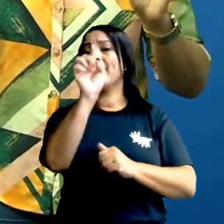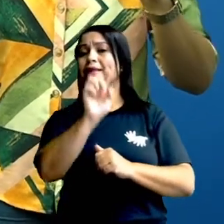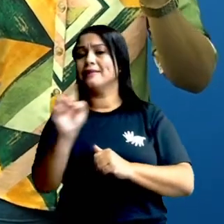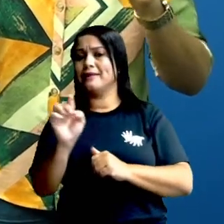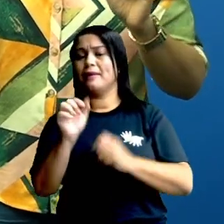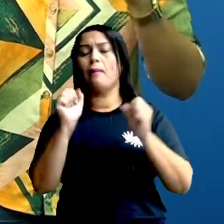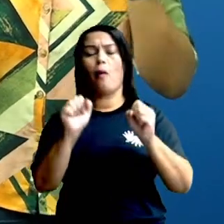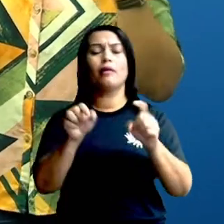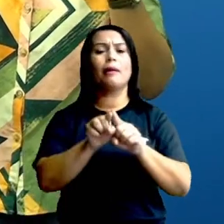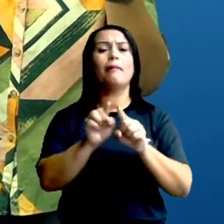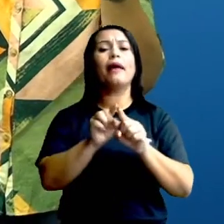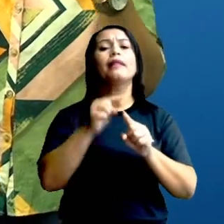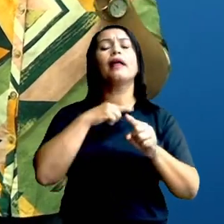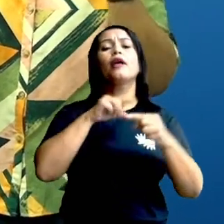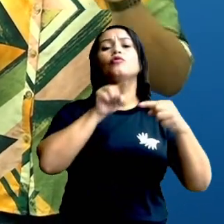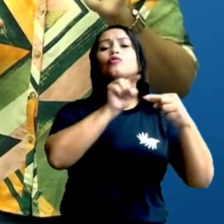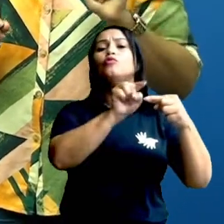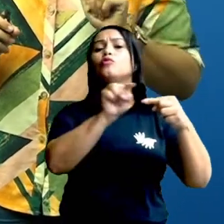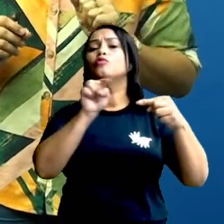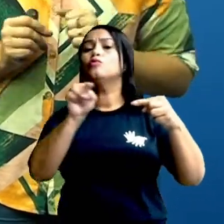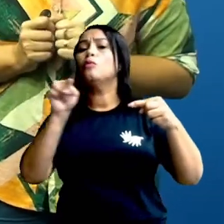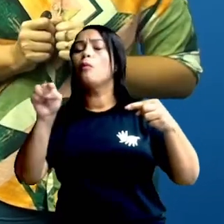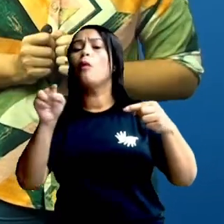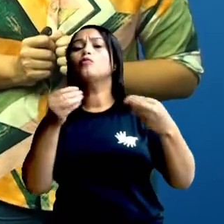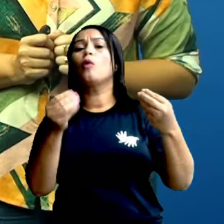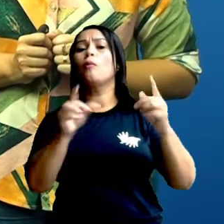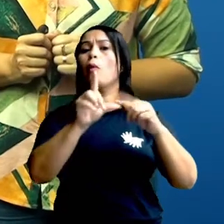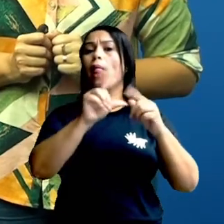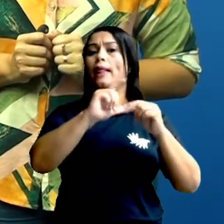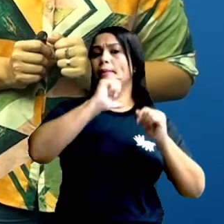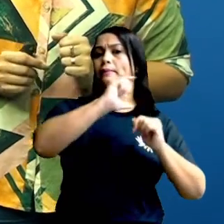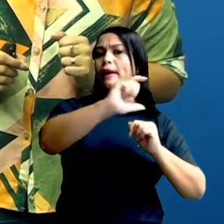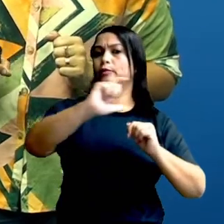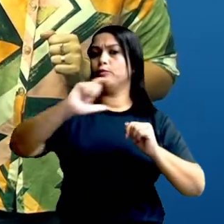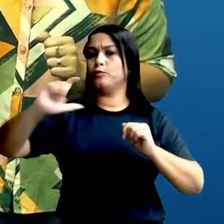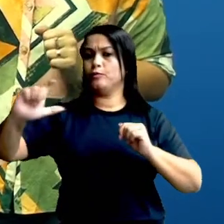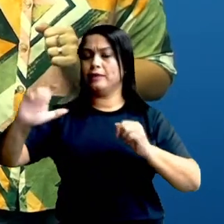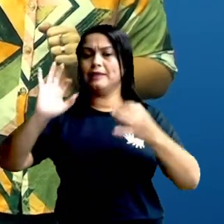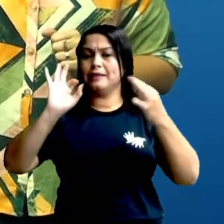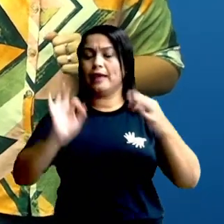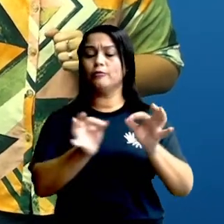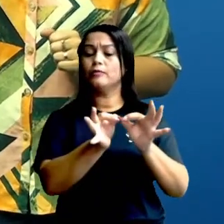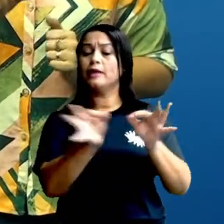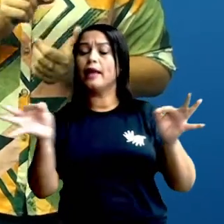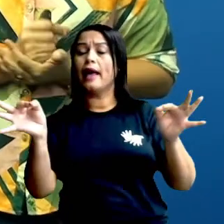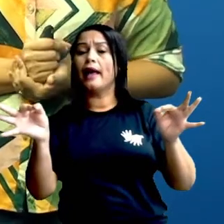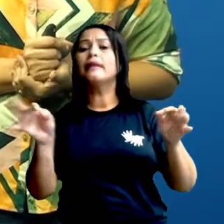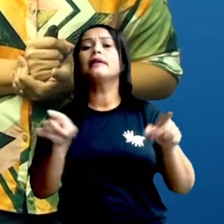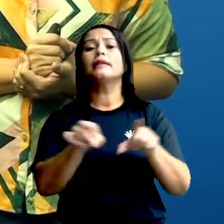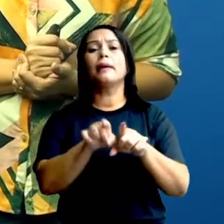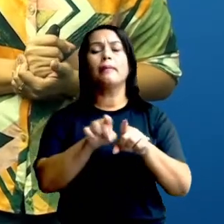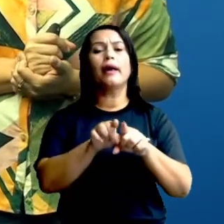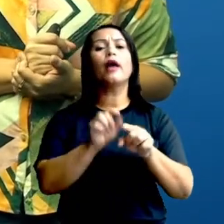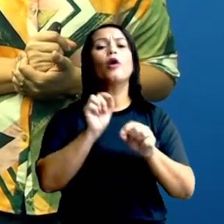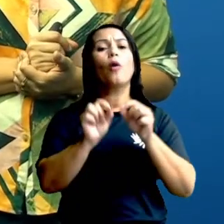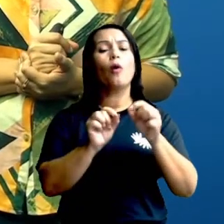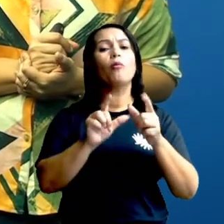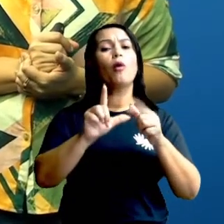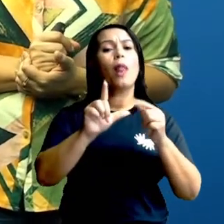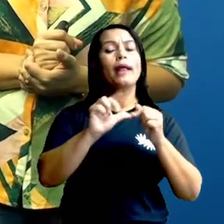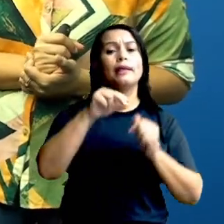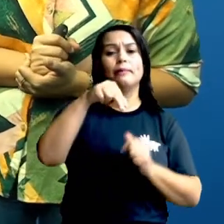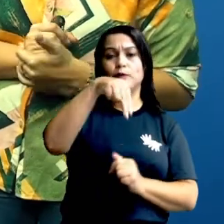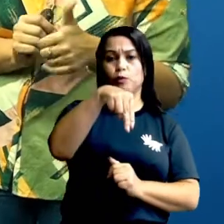os pontos na reta sempre nós marcamos ele com letra maiúscula Tá certo e a reta nós marcamos ela com